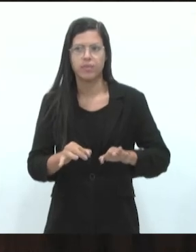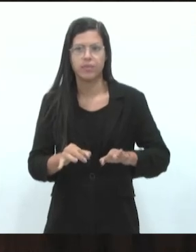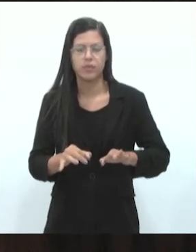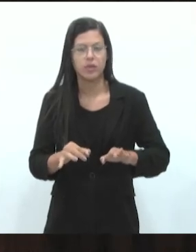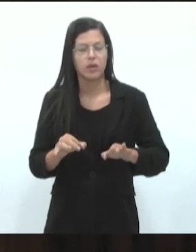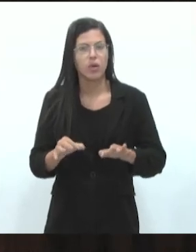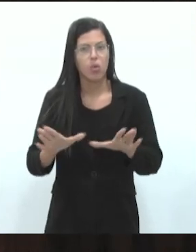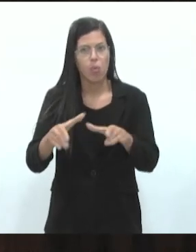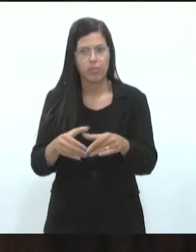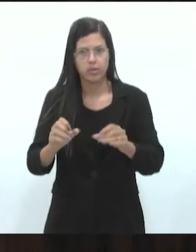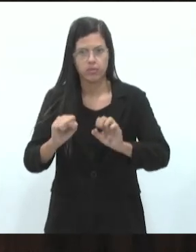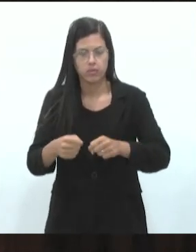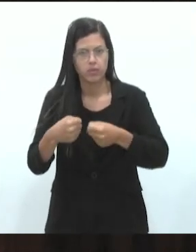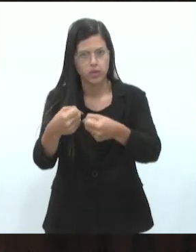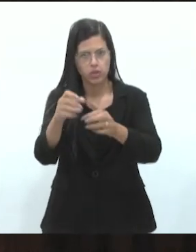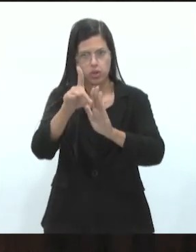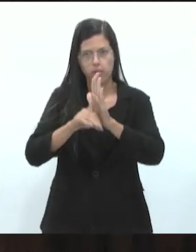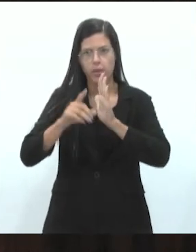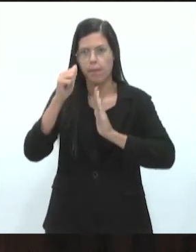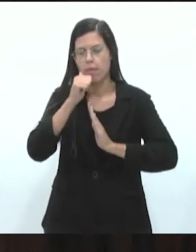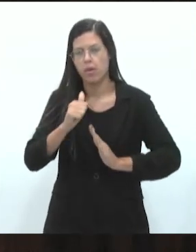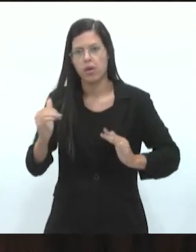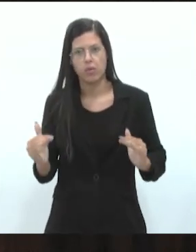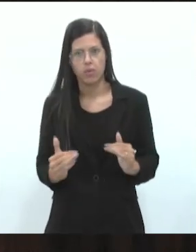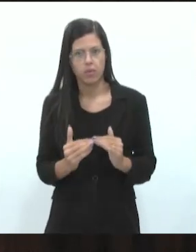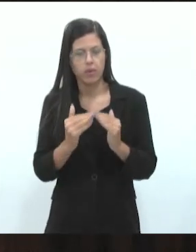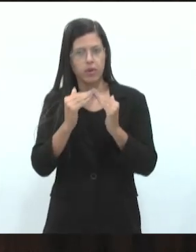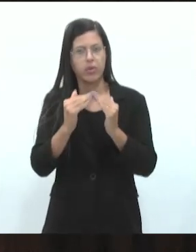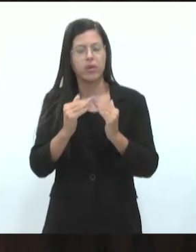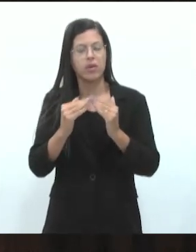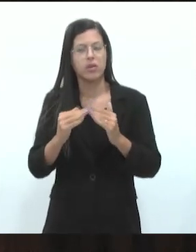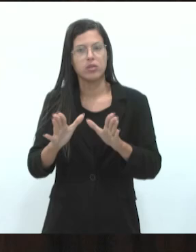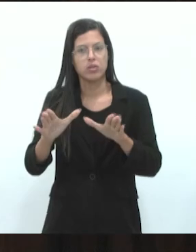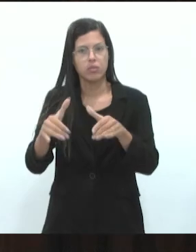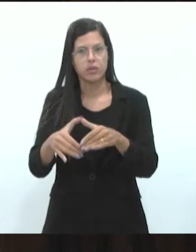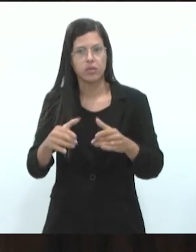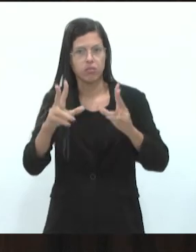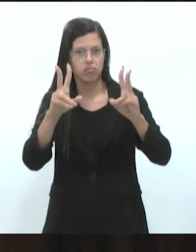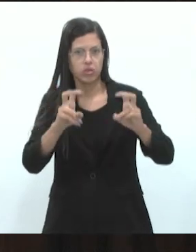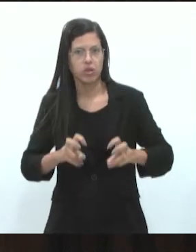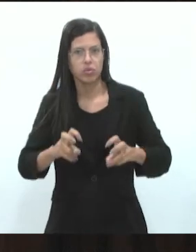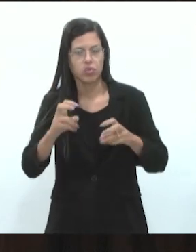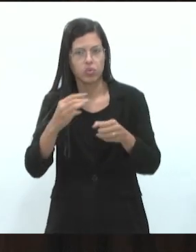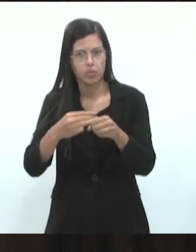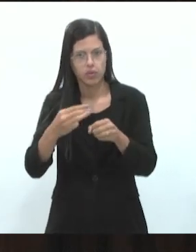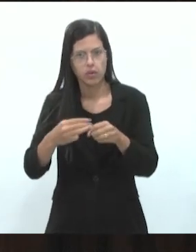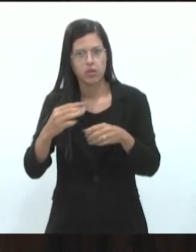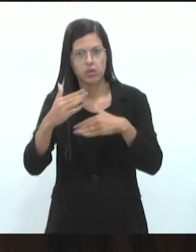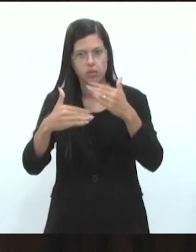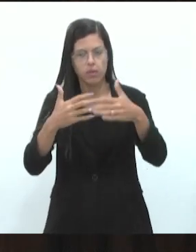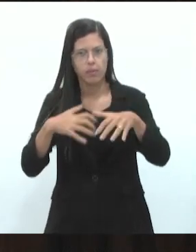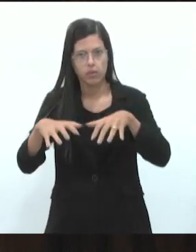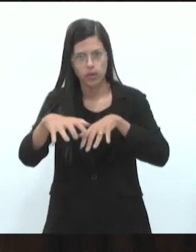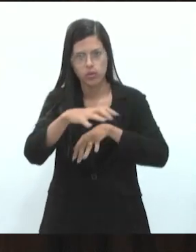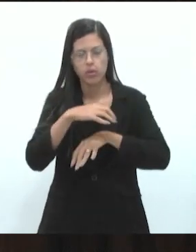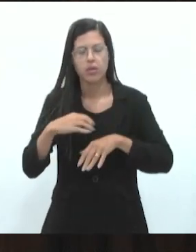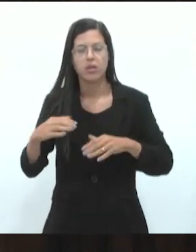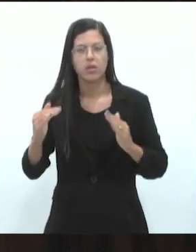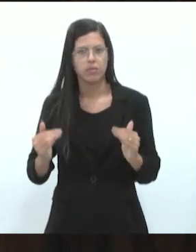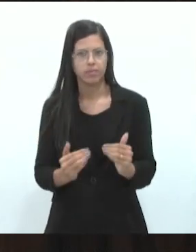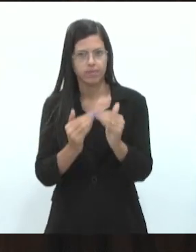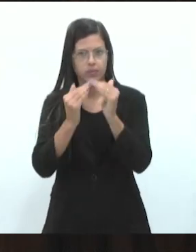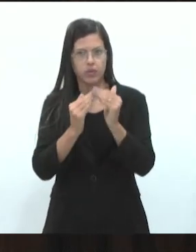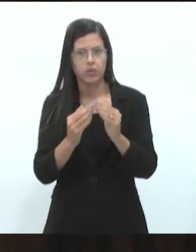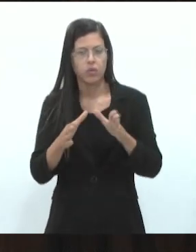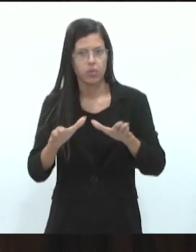de Defesa dos Direitos da Mulher, favorável, de Assuntos Municipais e de Desenvolvimento Regional, favorável, e